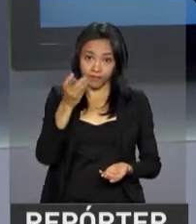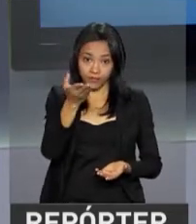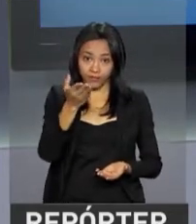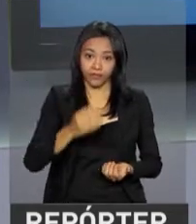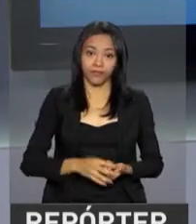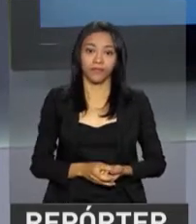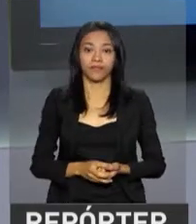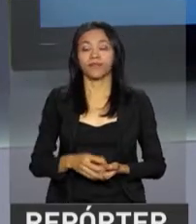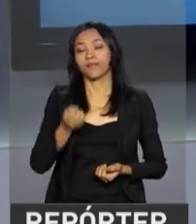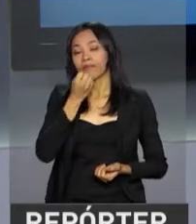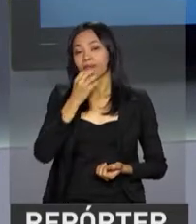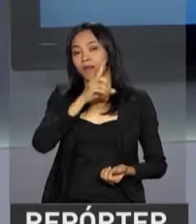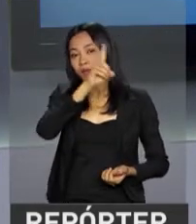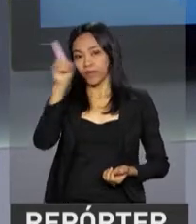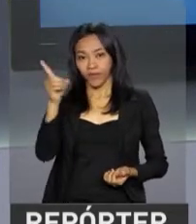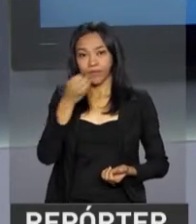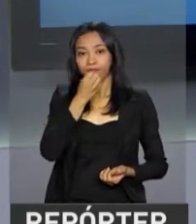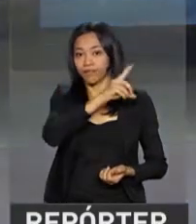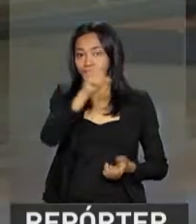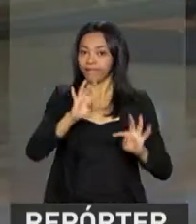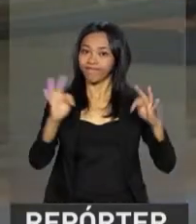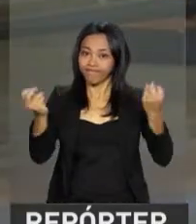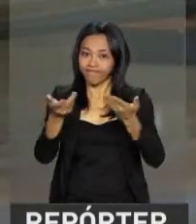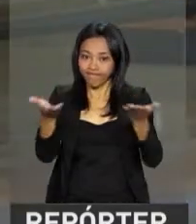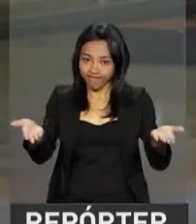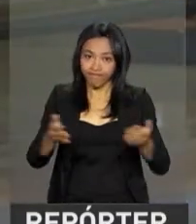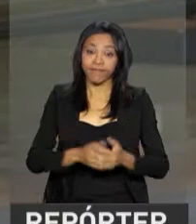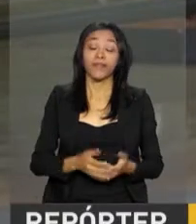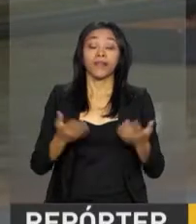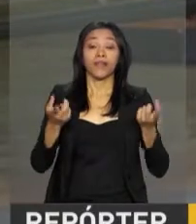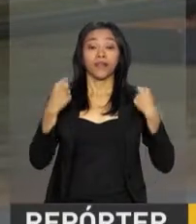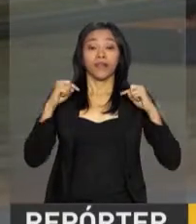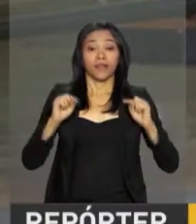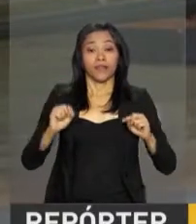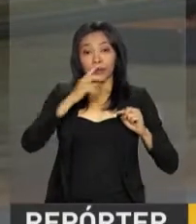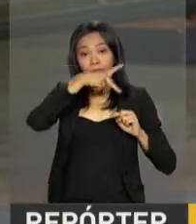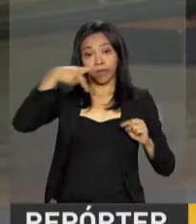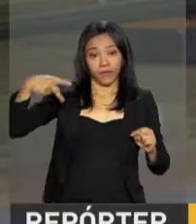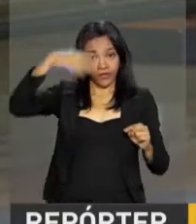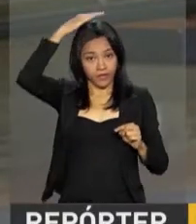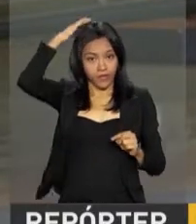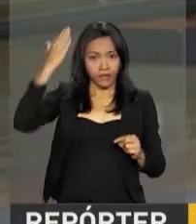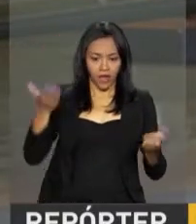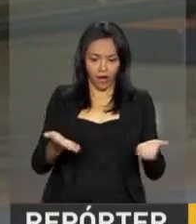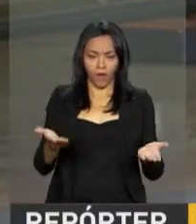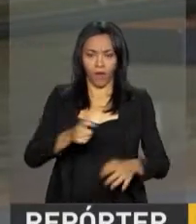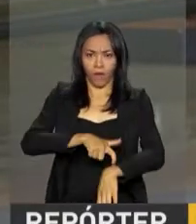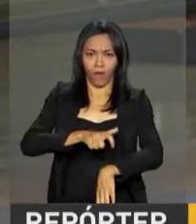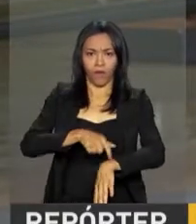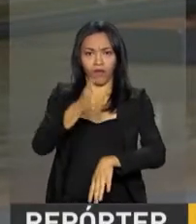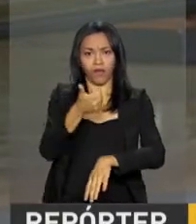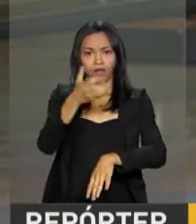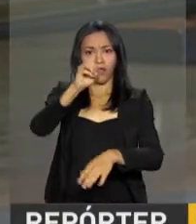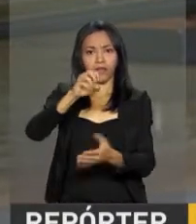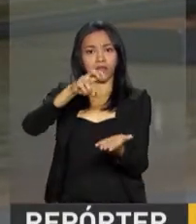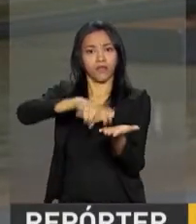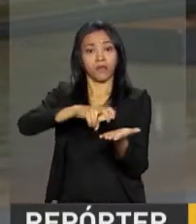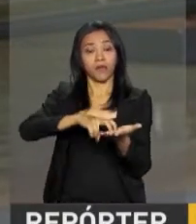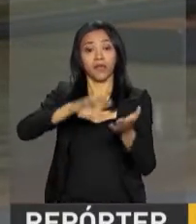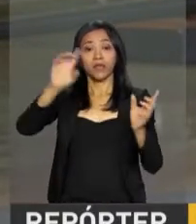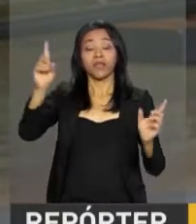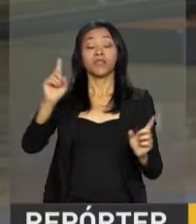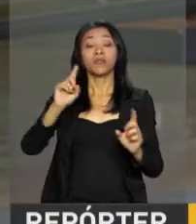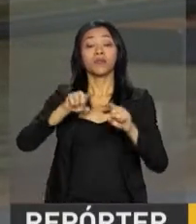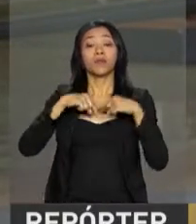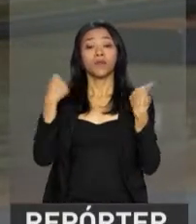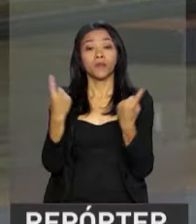bom dieta isso é bom dia a todos olha a isso o presidente michel temer se reúne agora as 10 horas da manhã com o ministro da educação